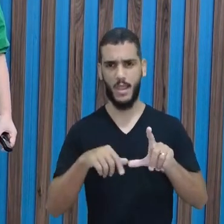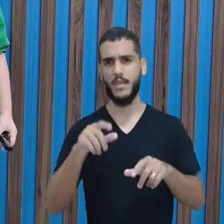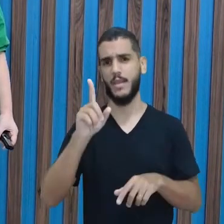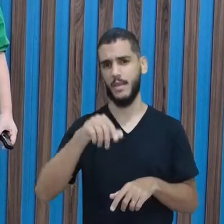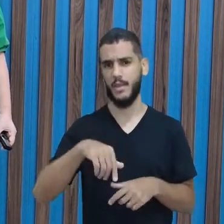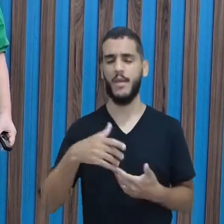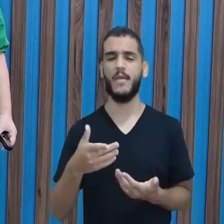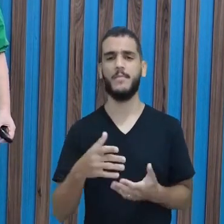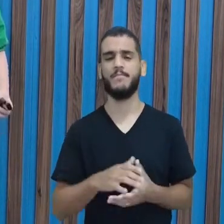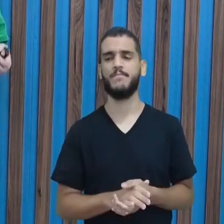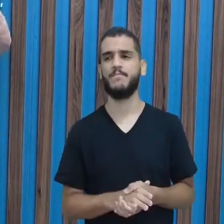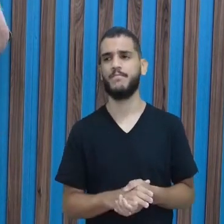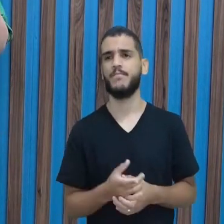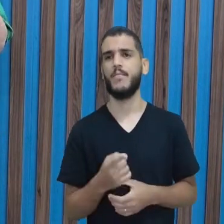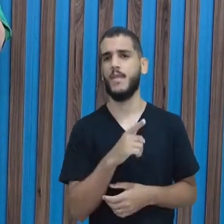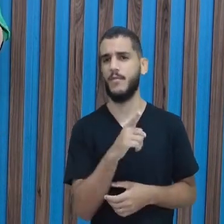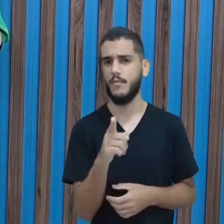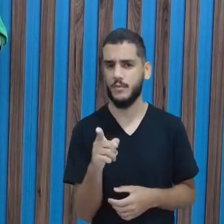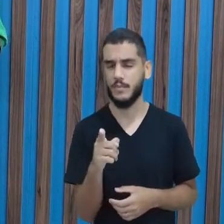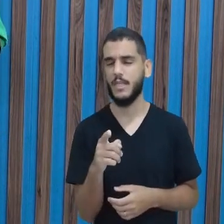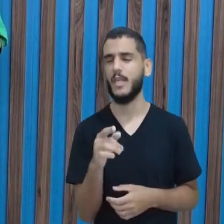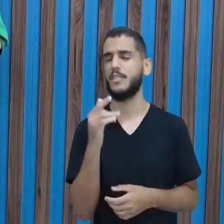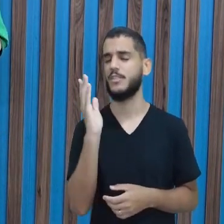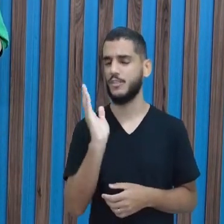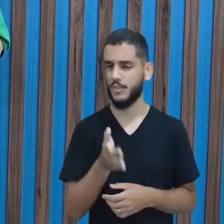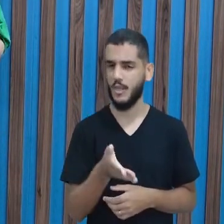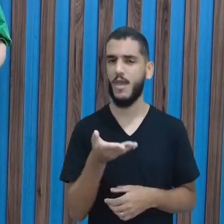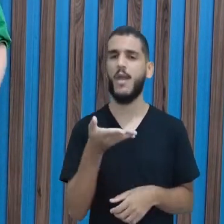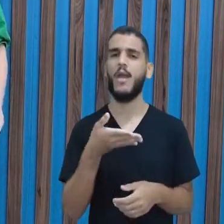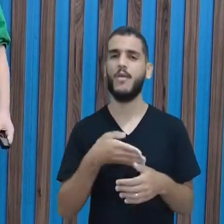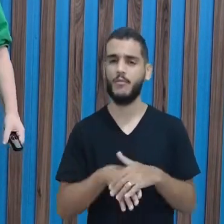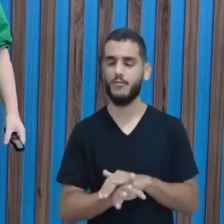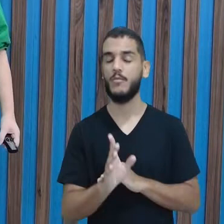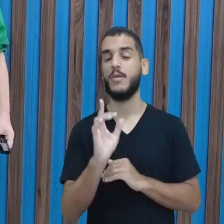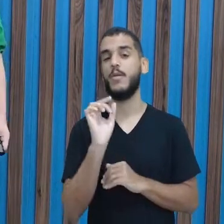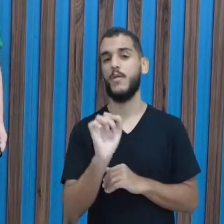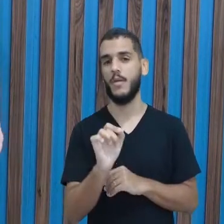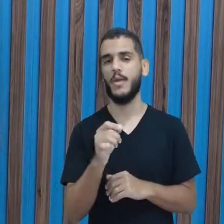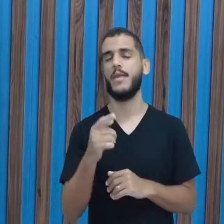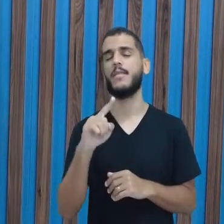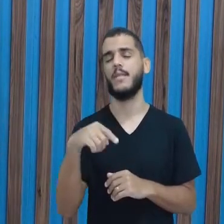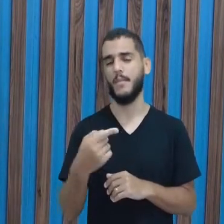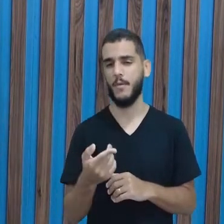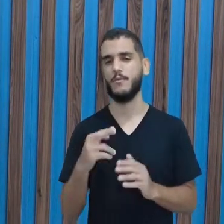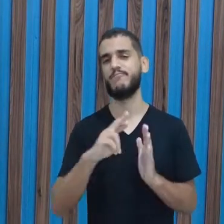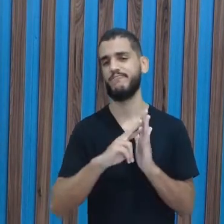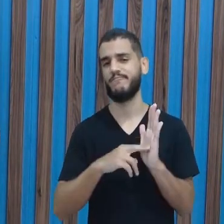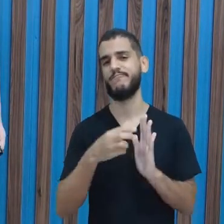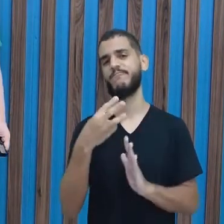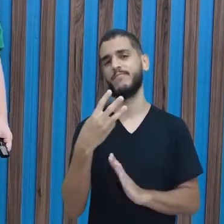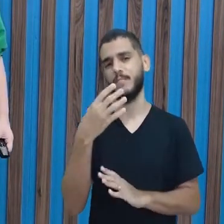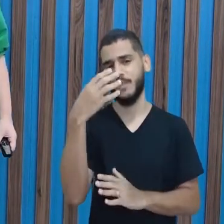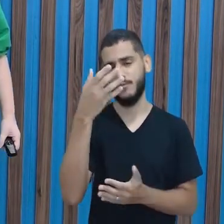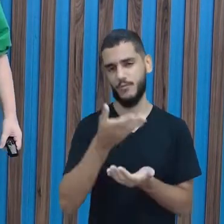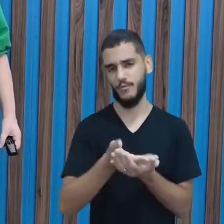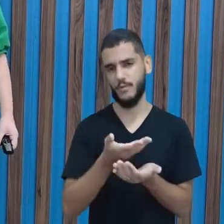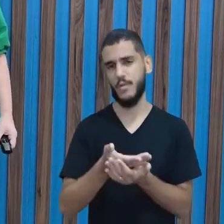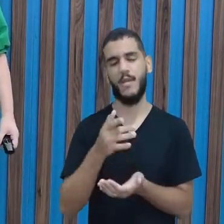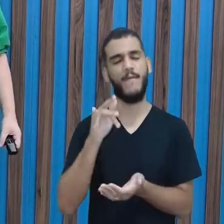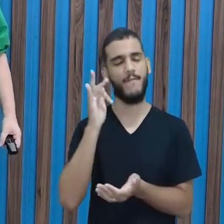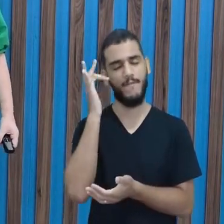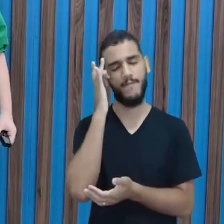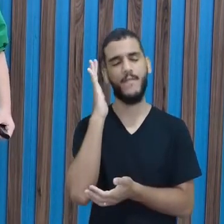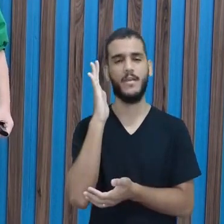trazer no próximo problema para vocês já irem se acostumando. E também, quando passar para a regra de 3, passar com